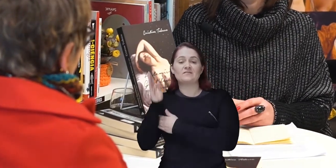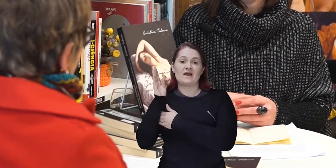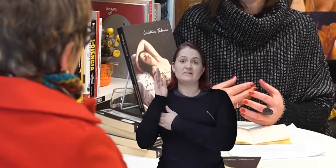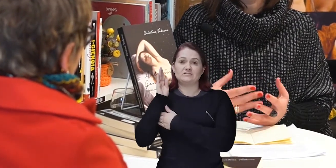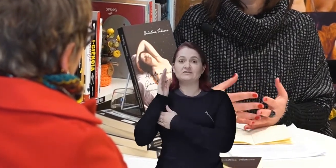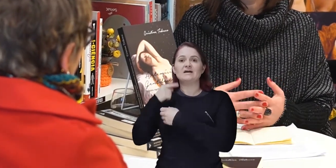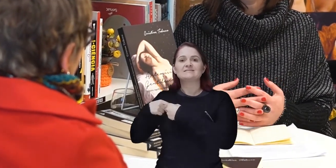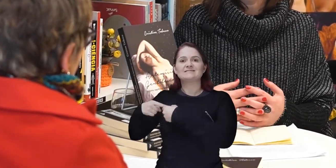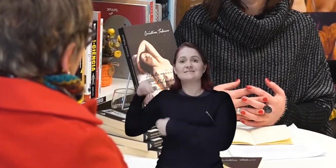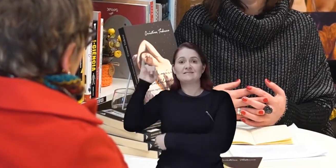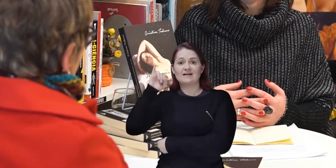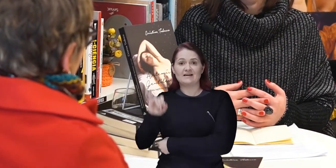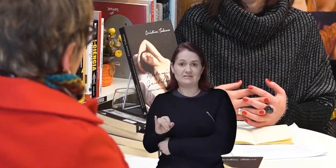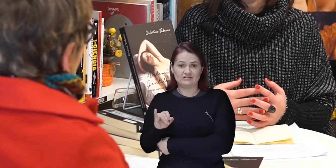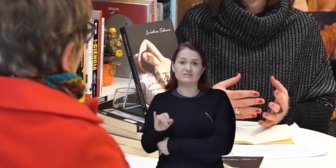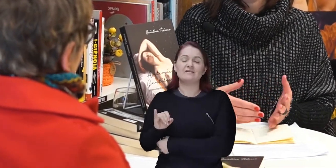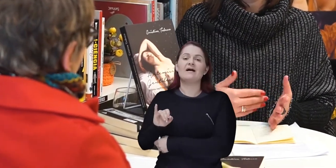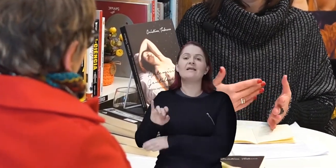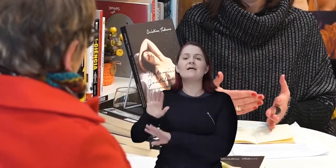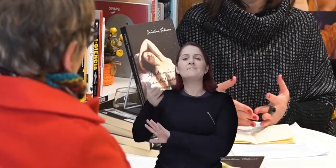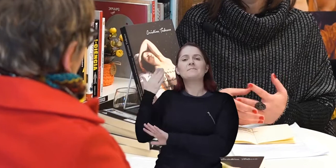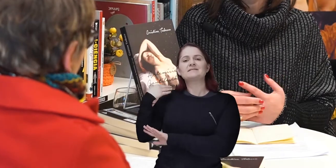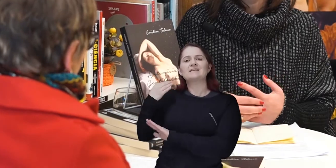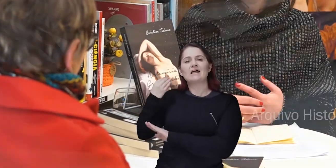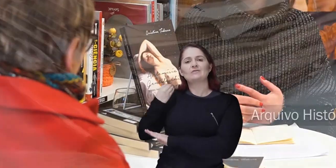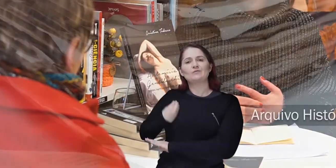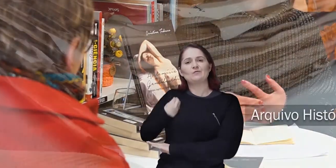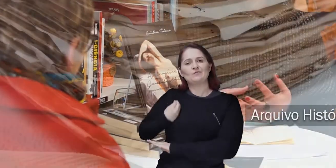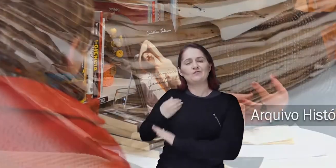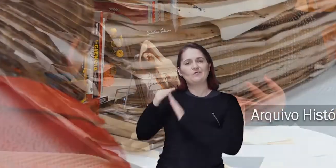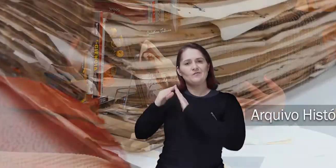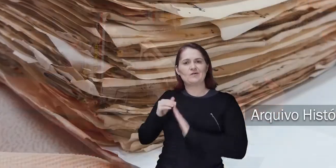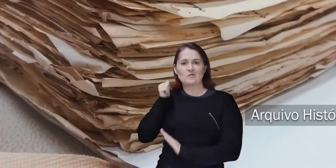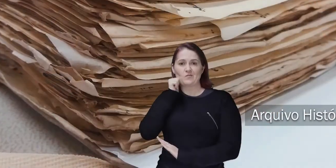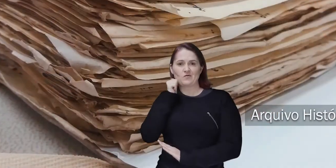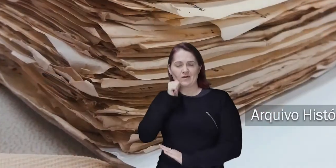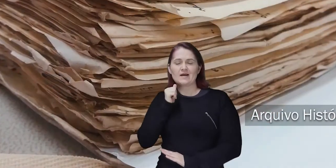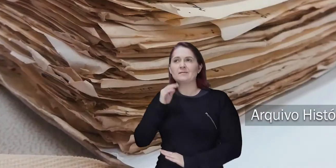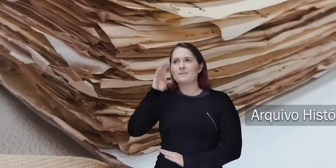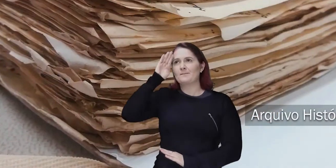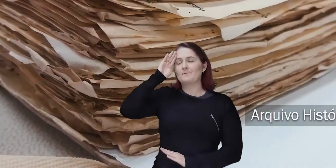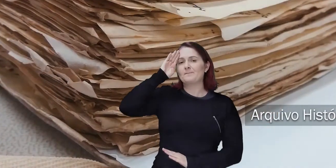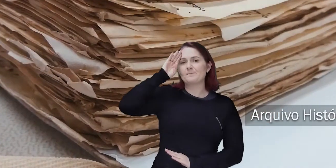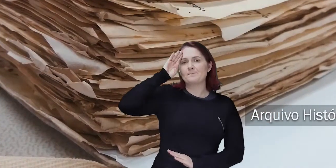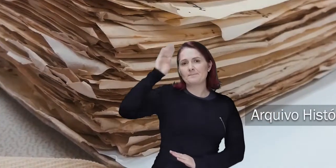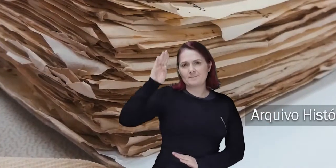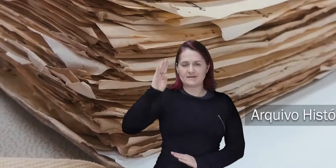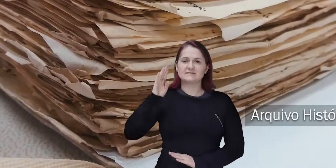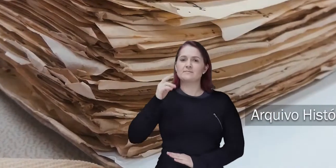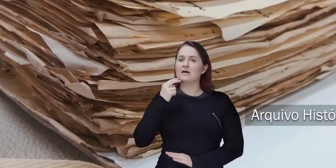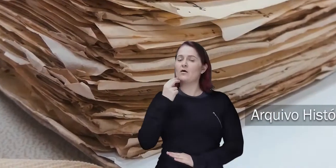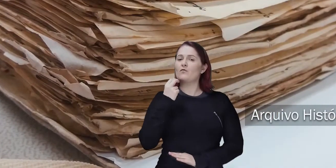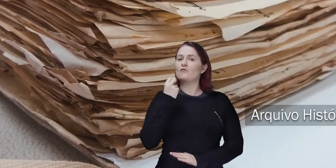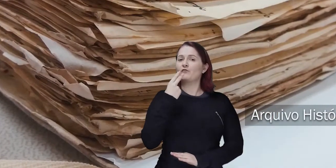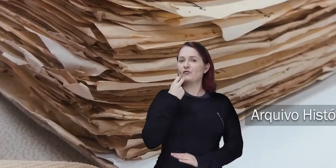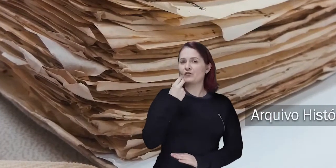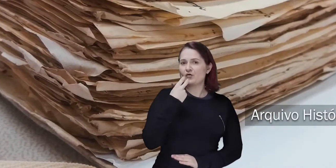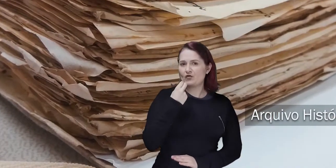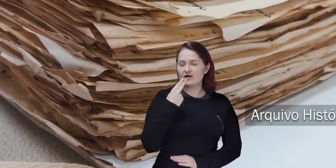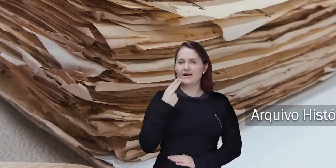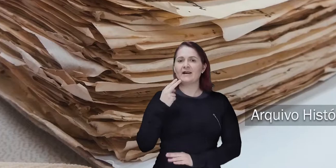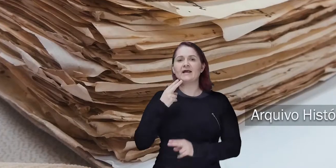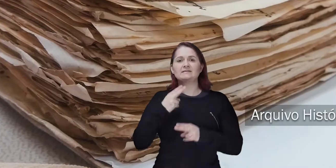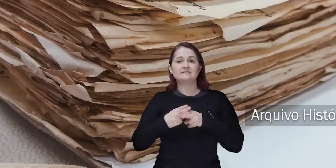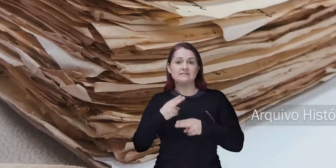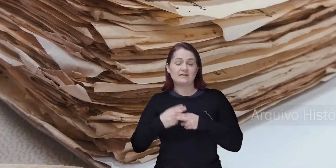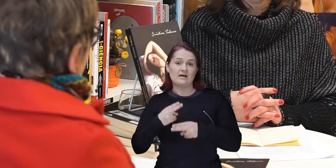eu pude ir para os arquivos históricos de diferentes cidades da Itália e regiões onde ela residiu, principalmente em Florença, Veneza,